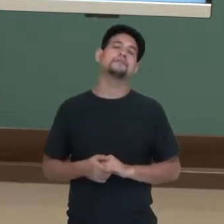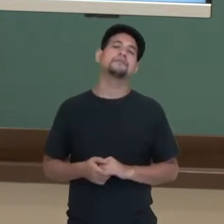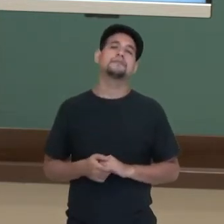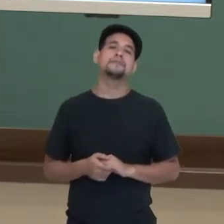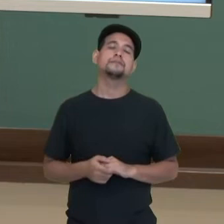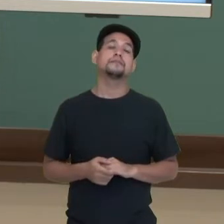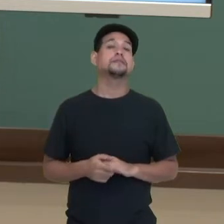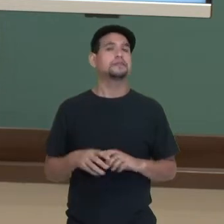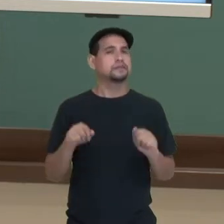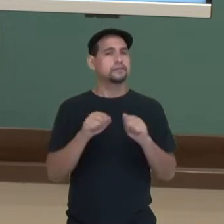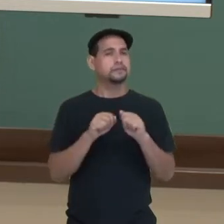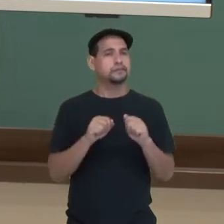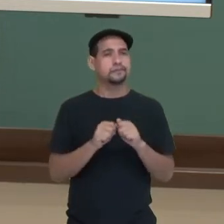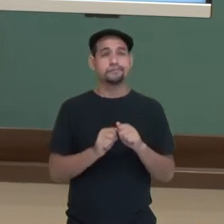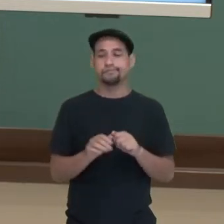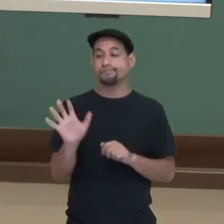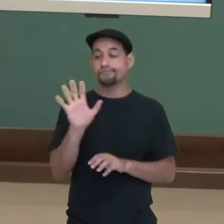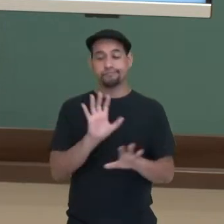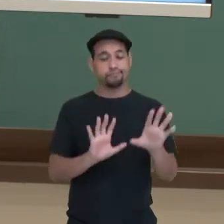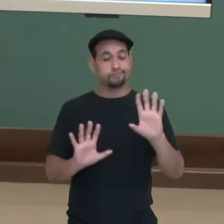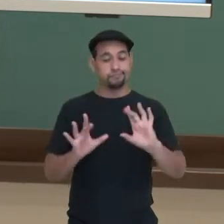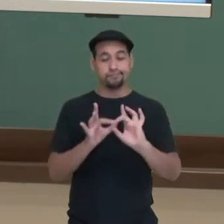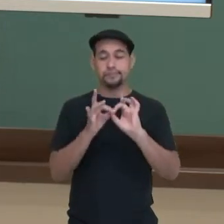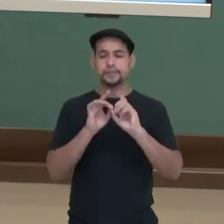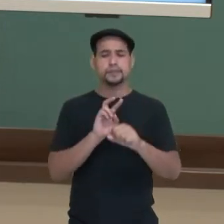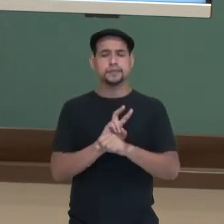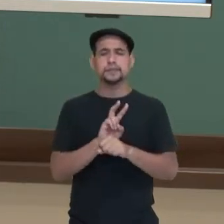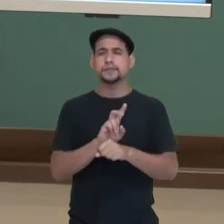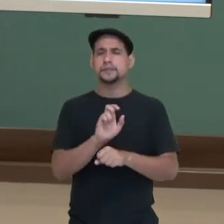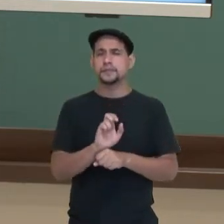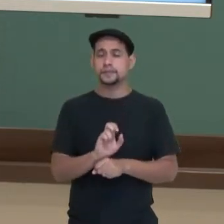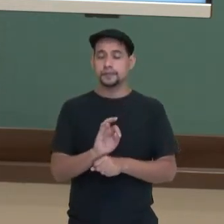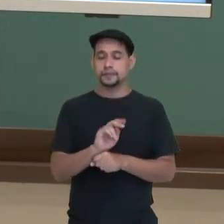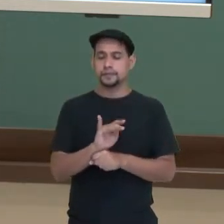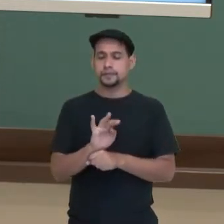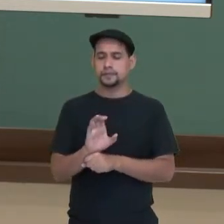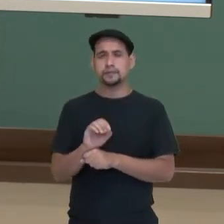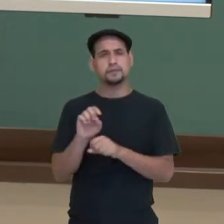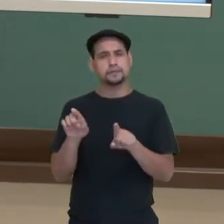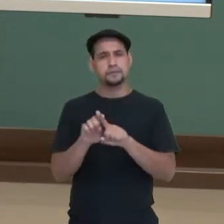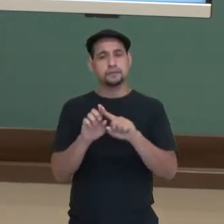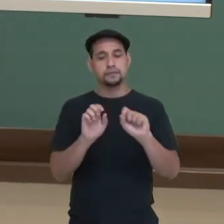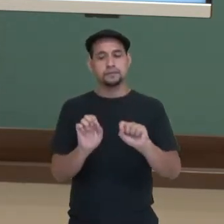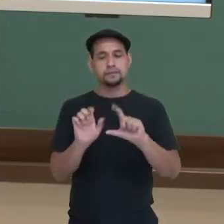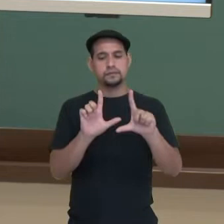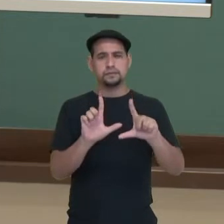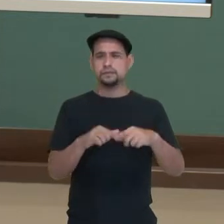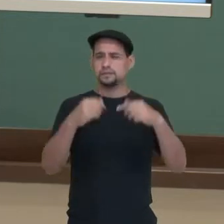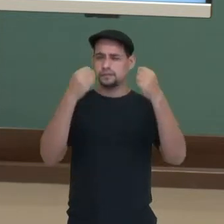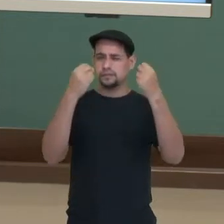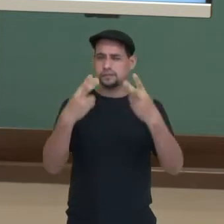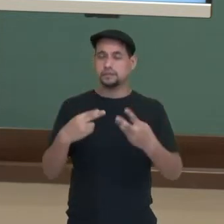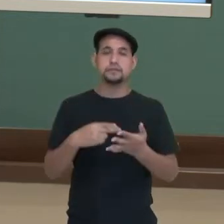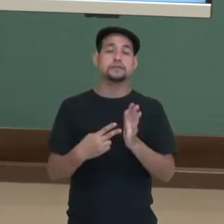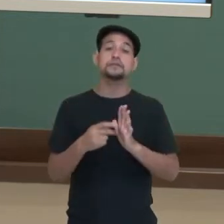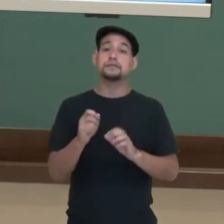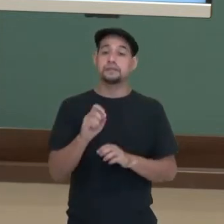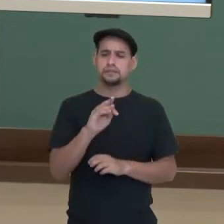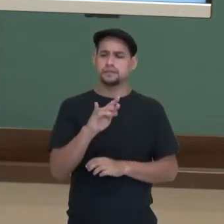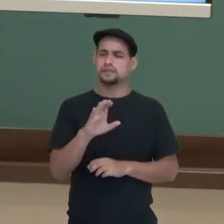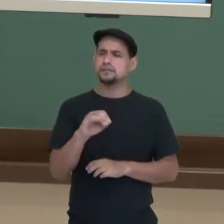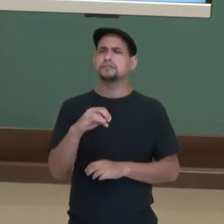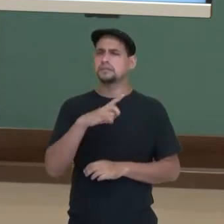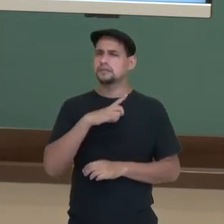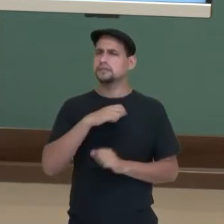Então, ele faz os passos, ele serve de apoio para o tecido epitelial. Naquela imagem, quando eu falei do tecido epitelial, tinha um tecido ali